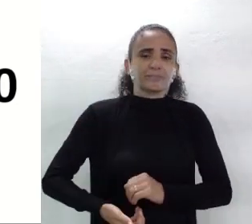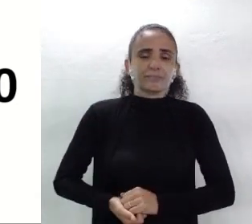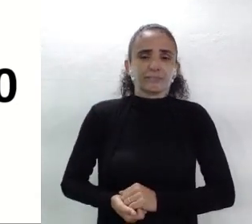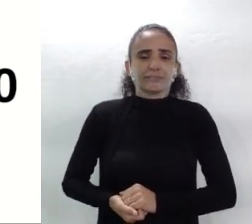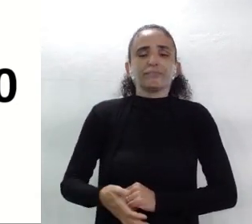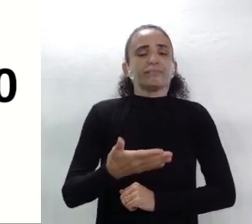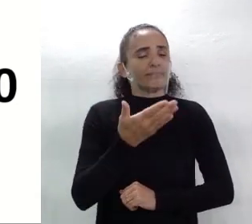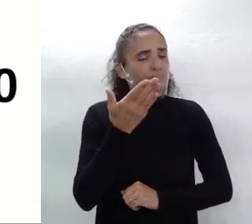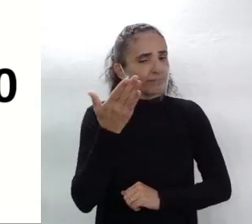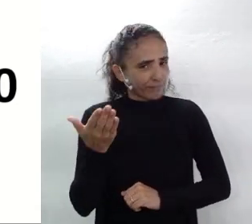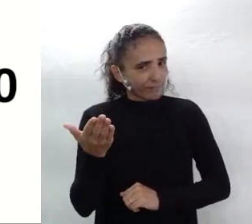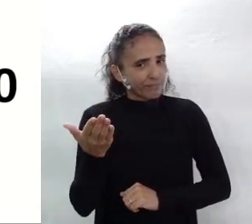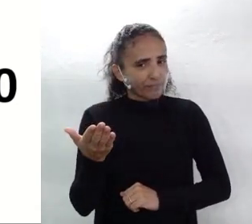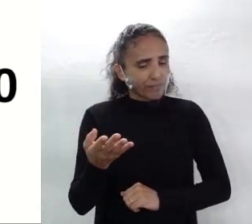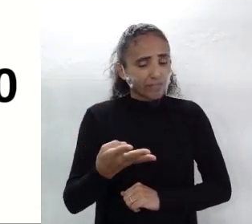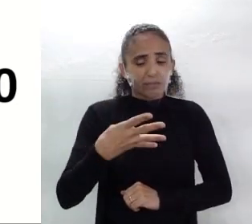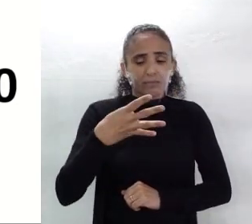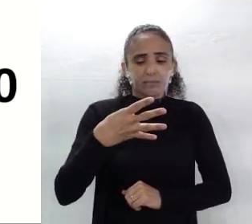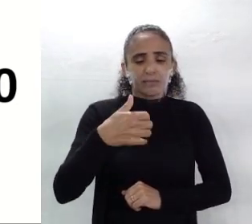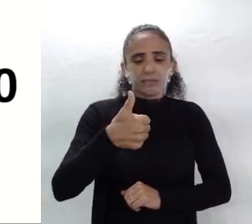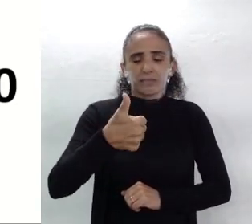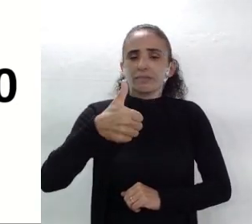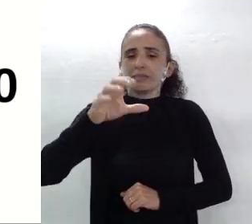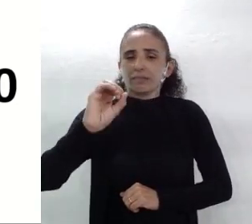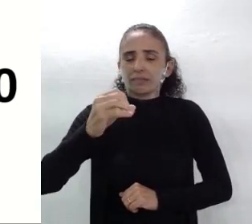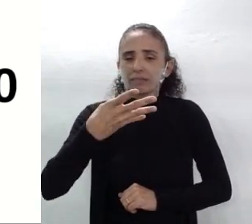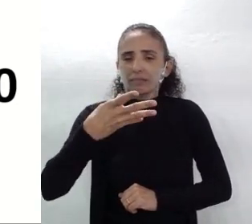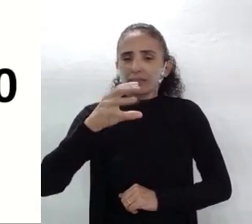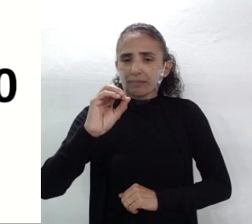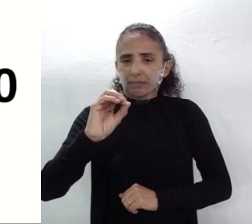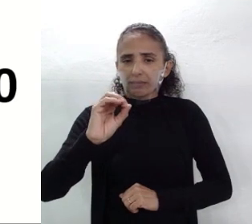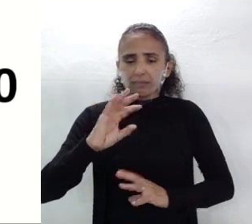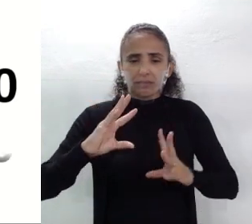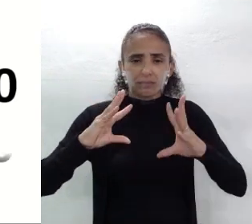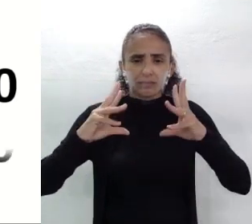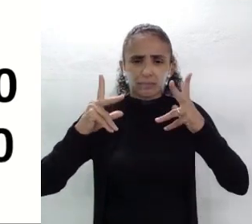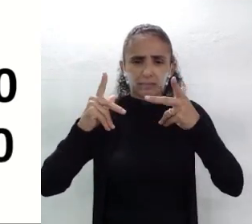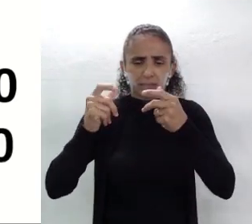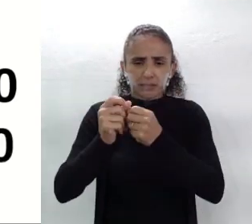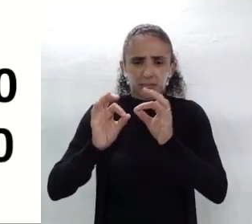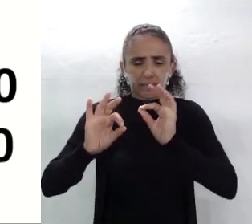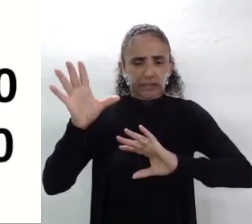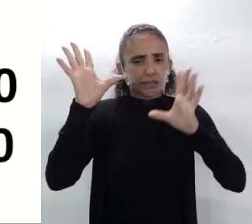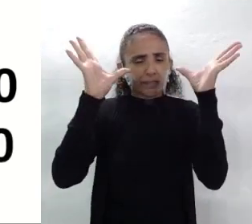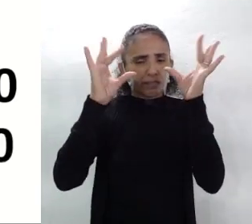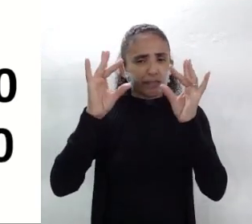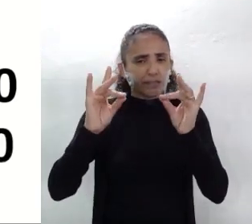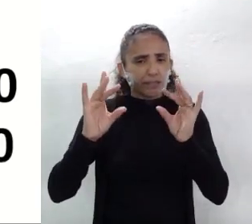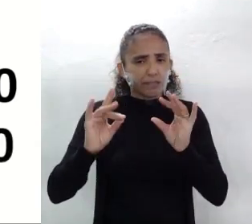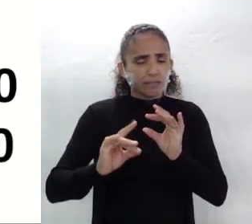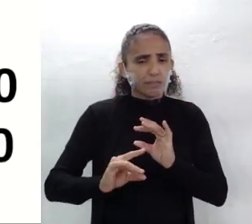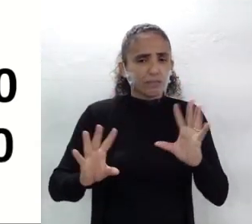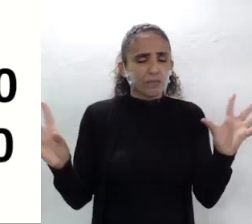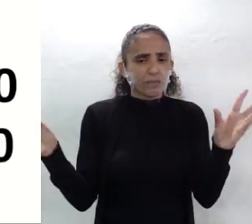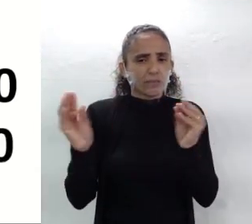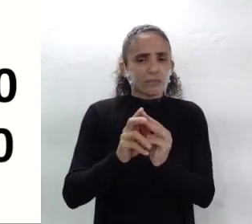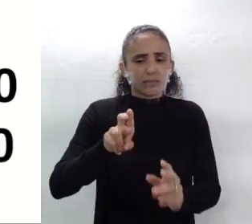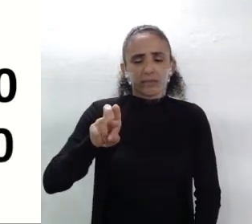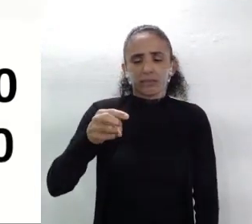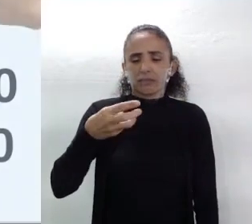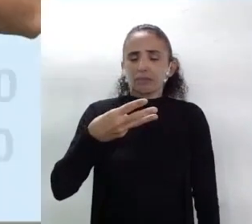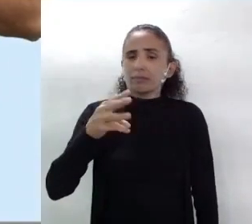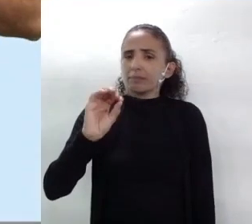Isso aí, bate 410. Então, 410 mais 120 vai ser igual a